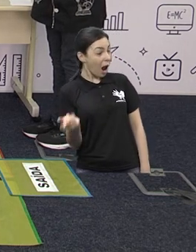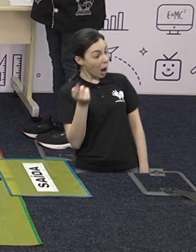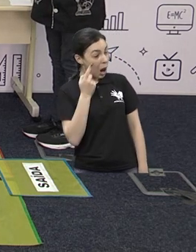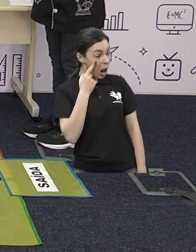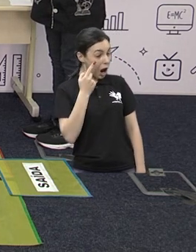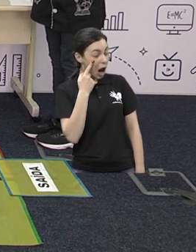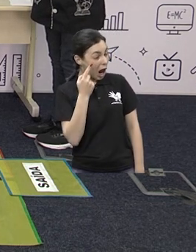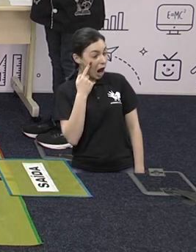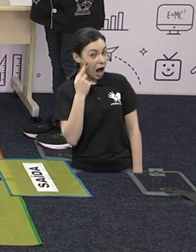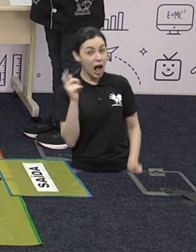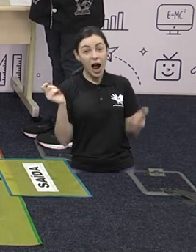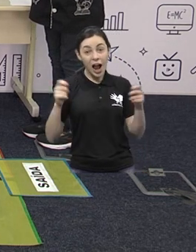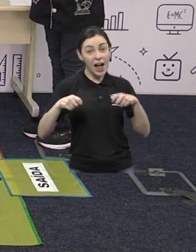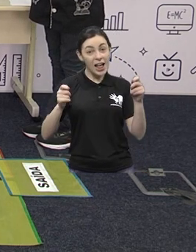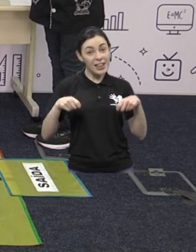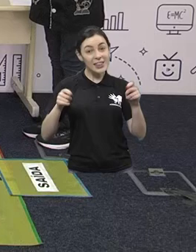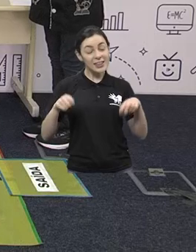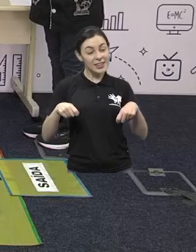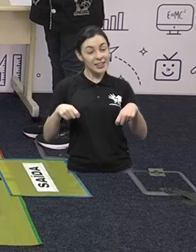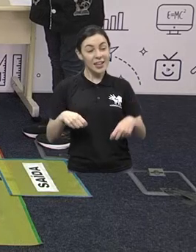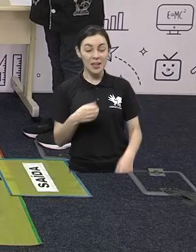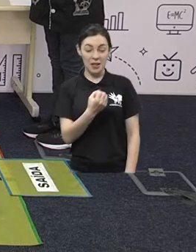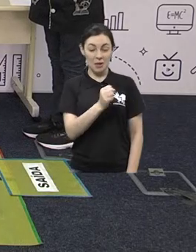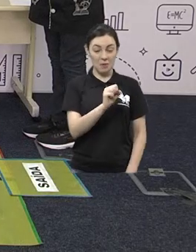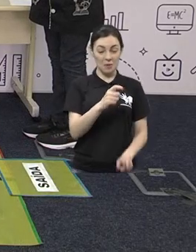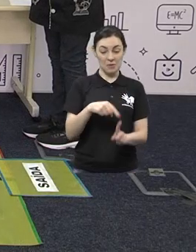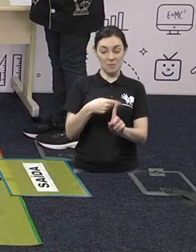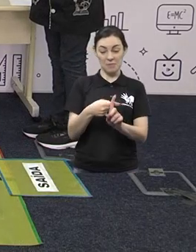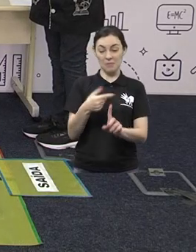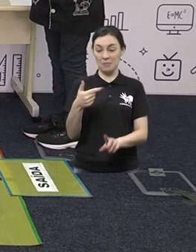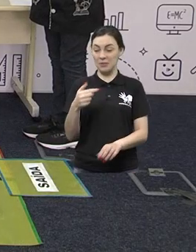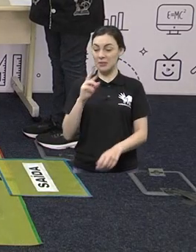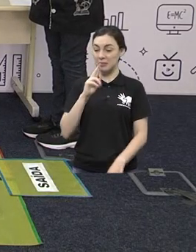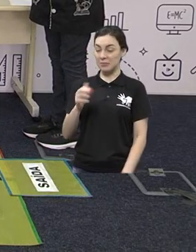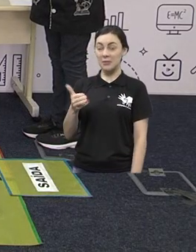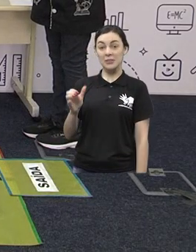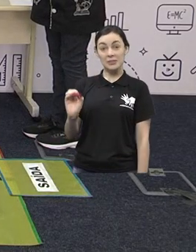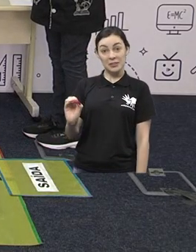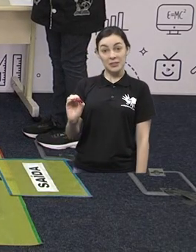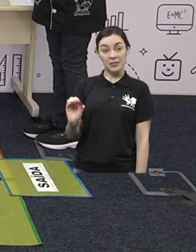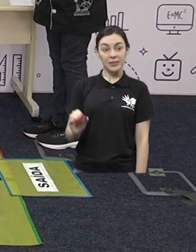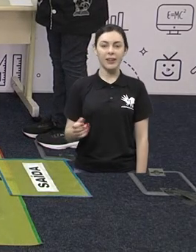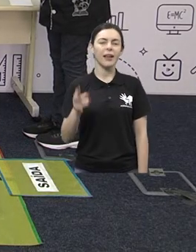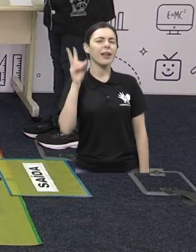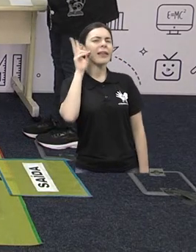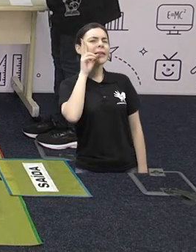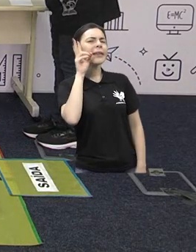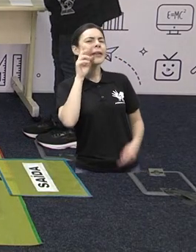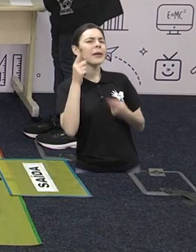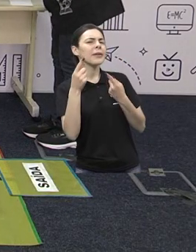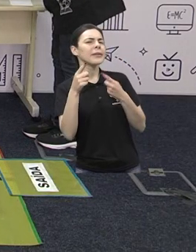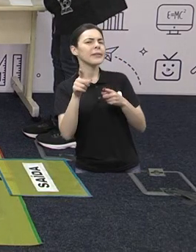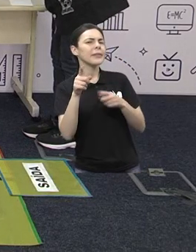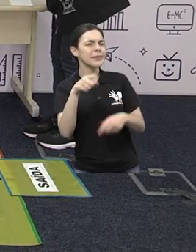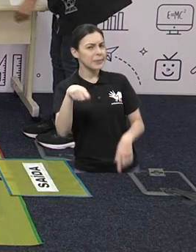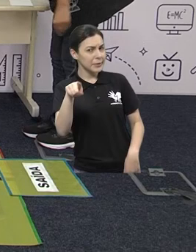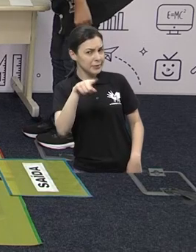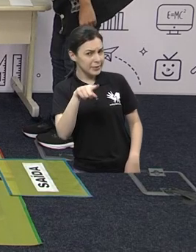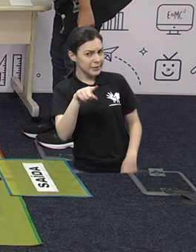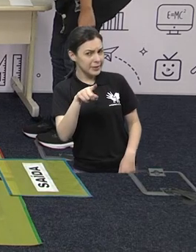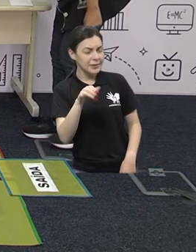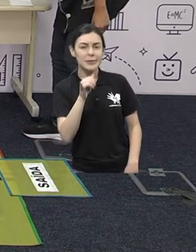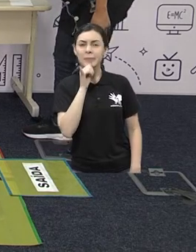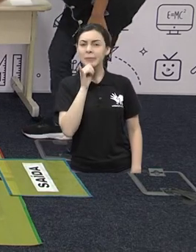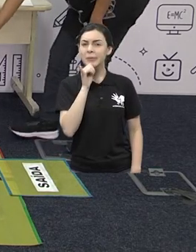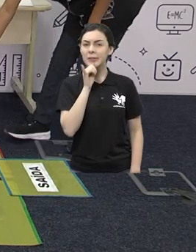né, Márcia? Olha aqui, ó, a possibilidade. 8 mais 2 é igual a 10. Lembra que eu deixei um desafio para